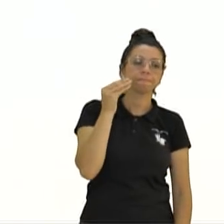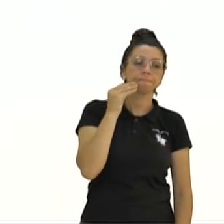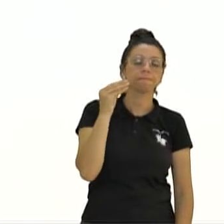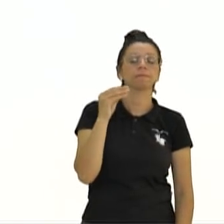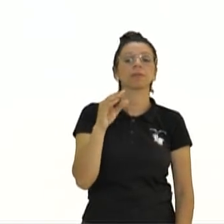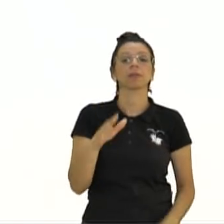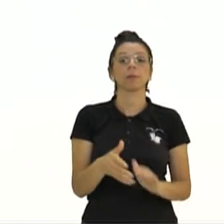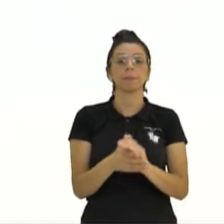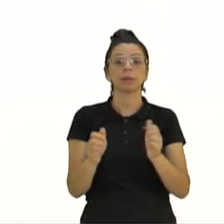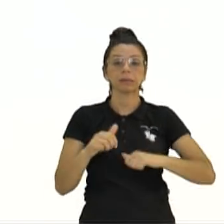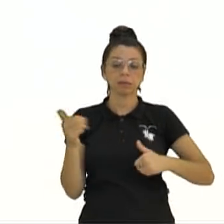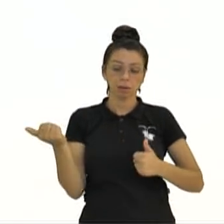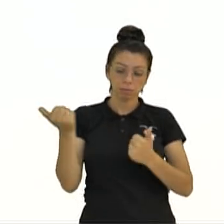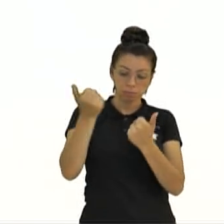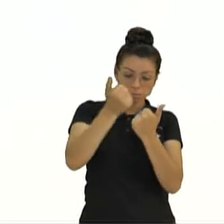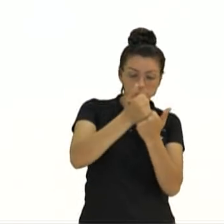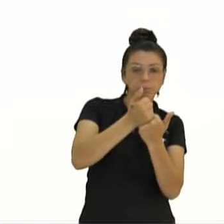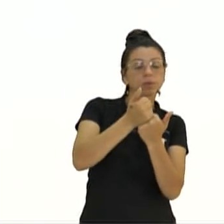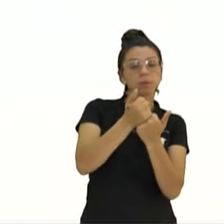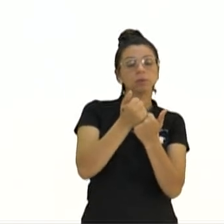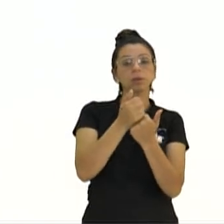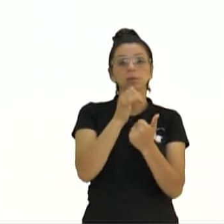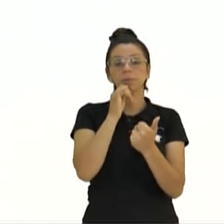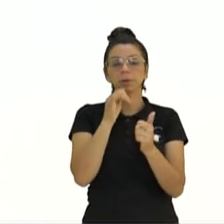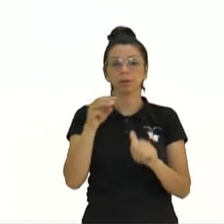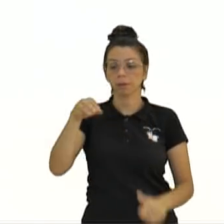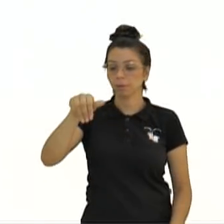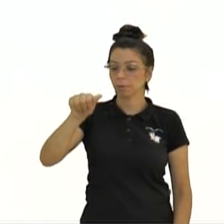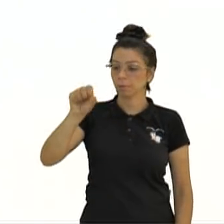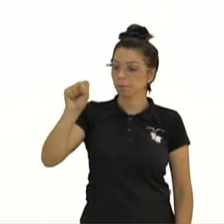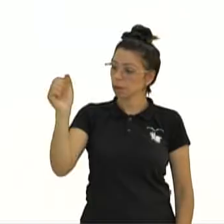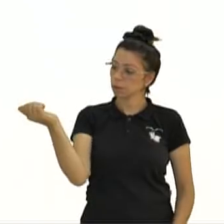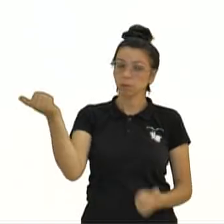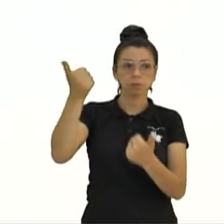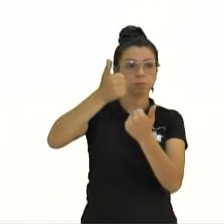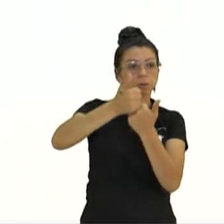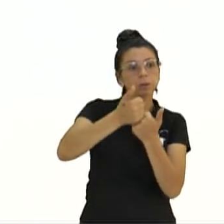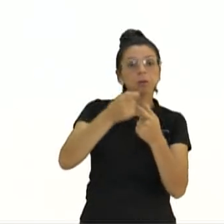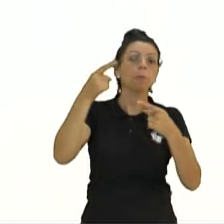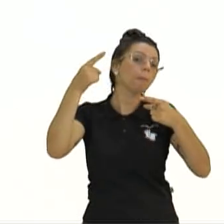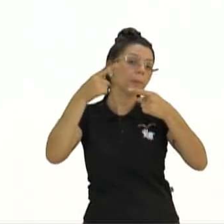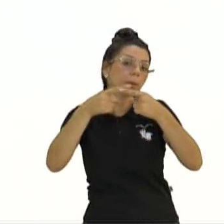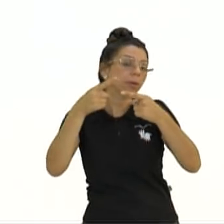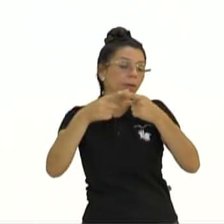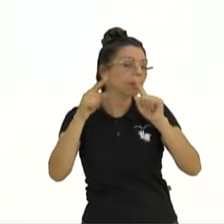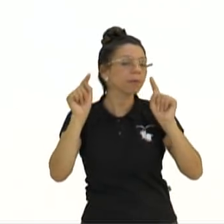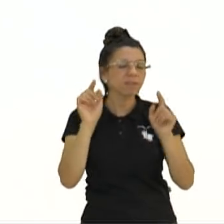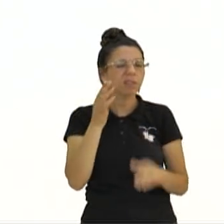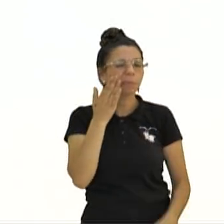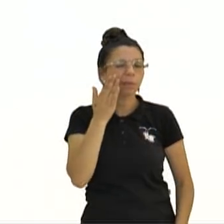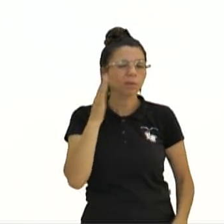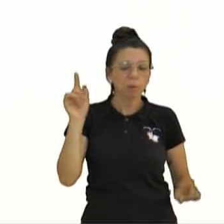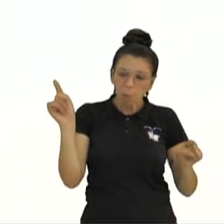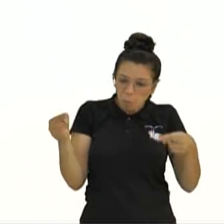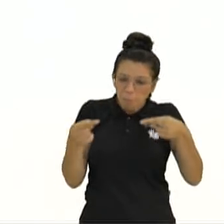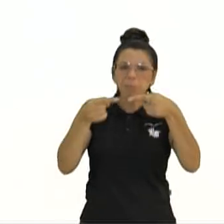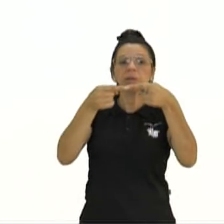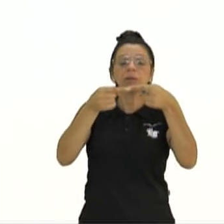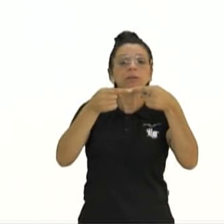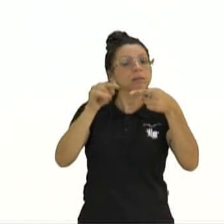com cada uma dessas conjunções e ver se teve uma boa conexão, um bom entendimento